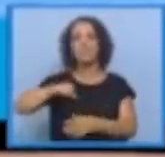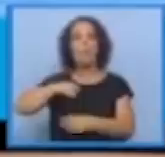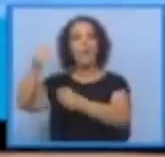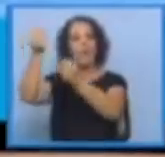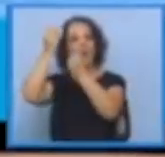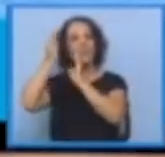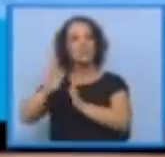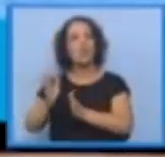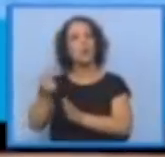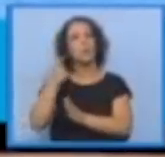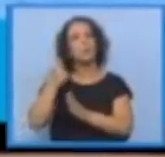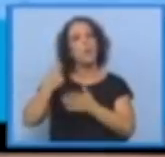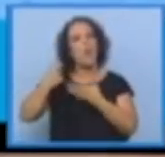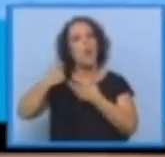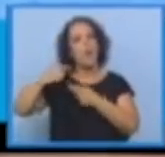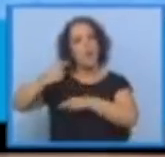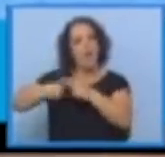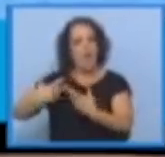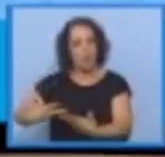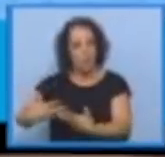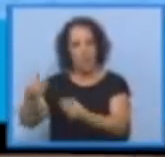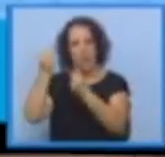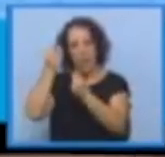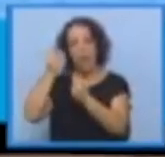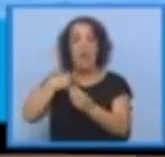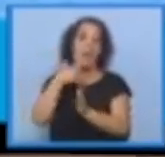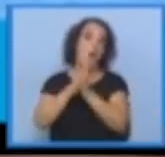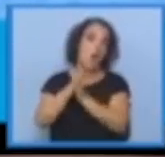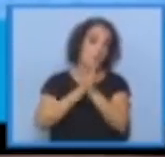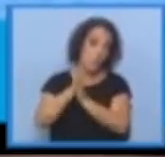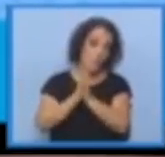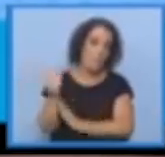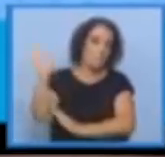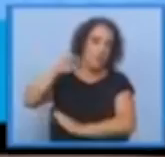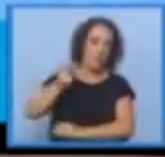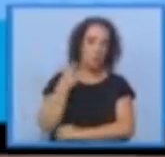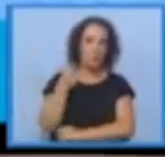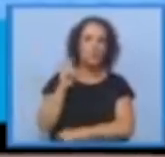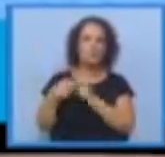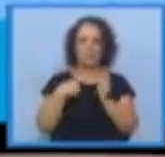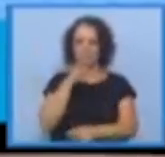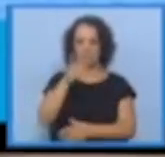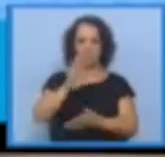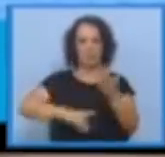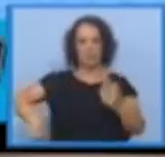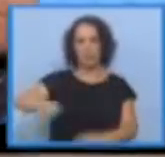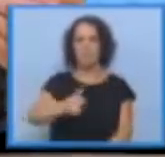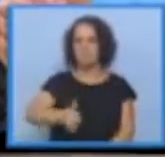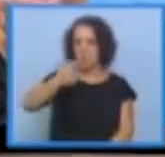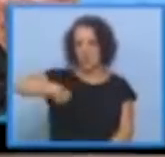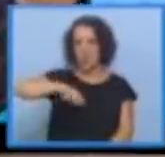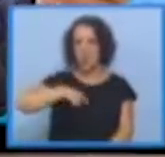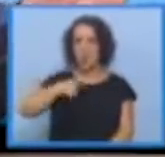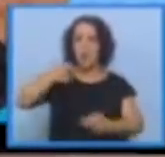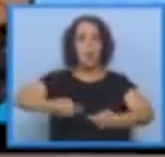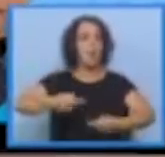num curso de atualização que estive lá a fazer e aproveitei para fazer esses 15 dias. E o que é certo é que disse aos meus colegas, olha, vamos ao Brasil, a gente está aqui